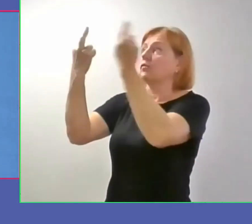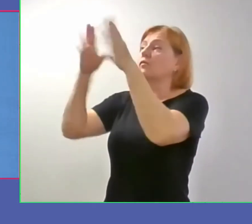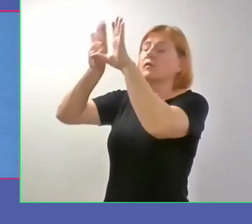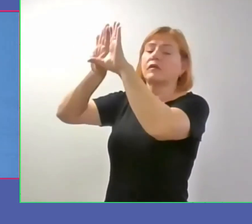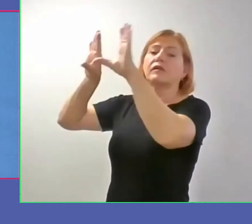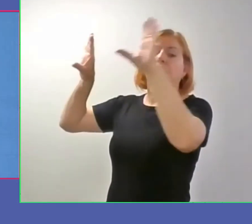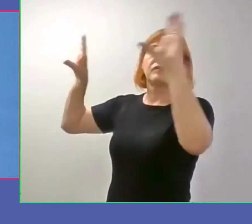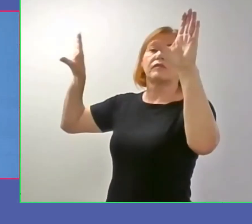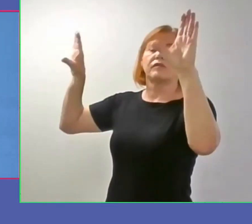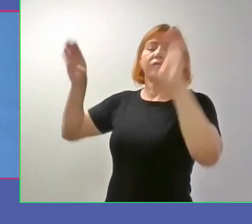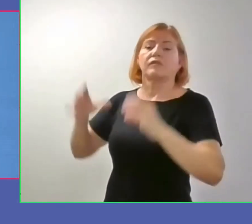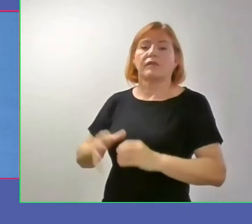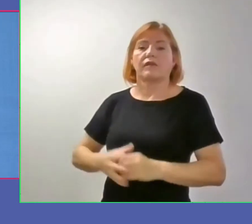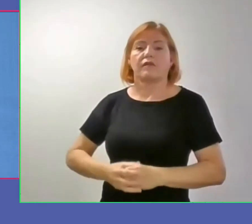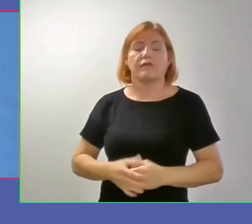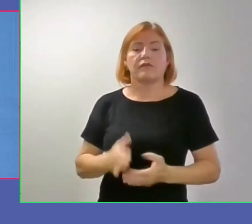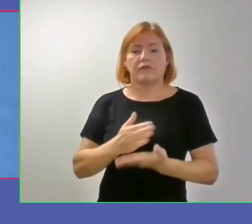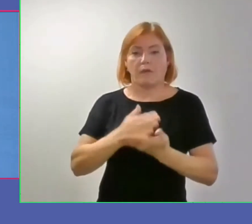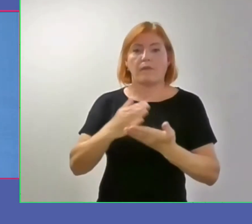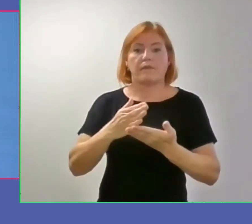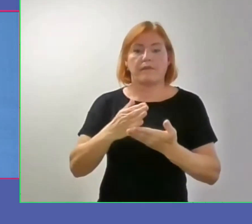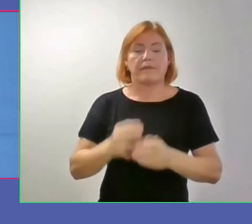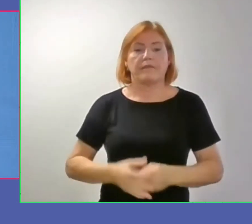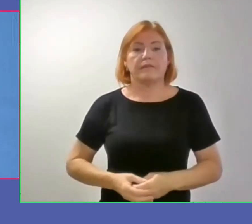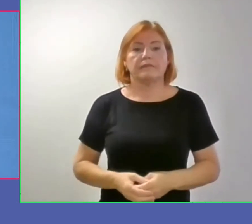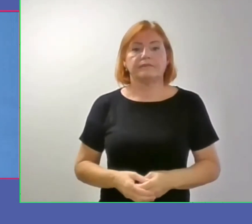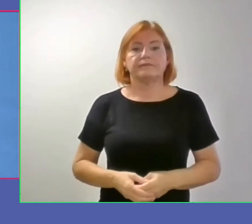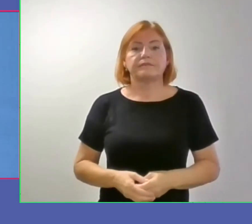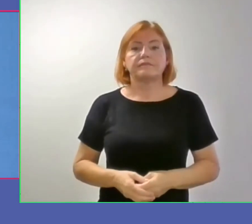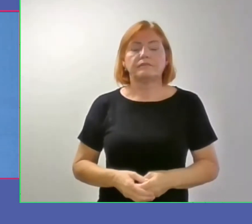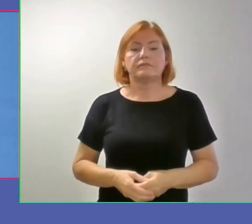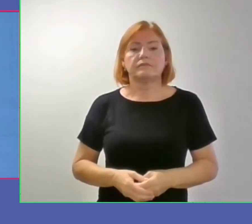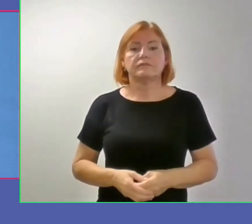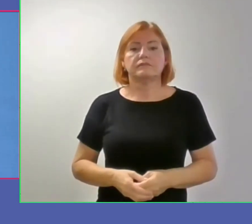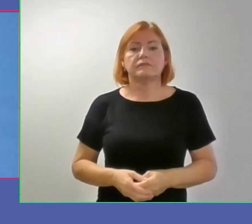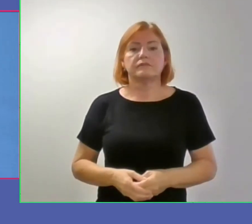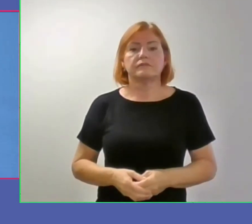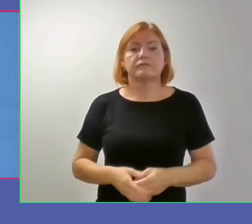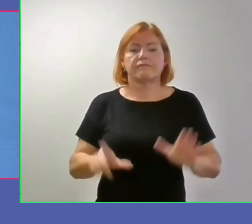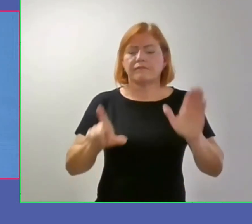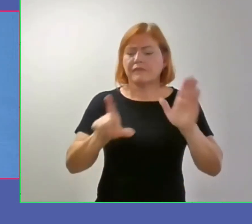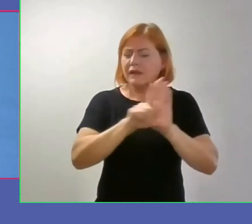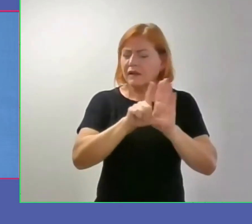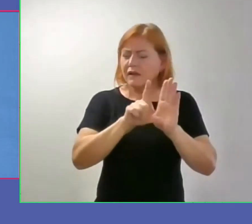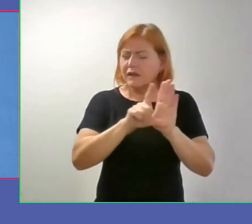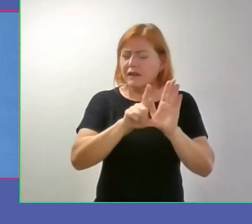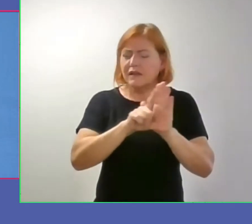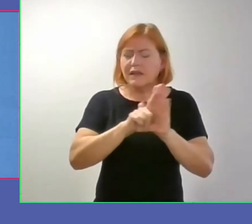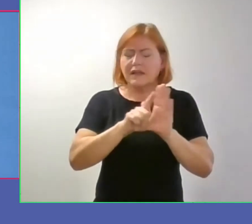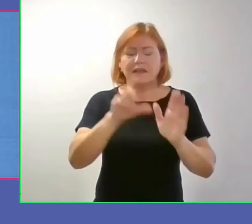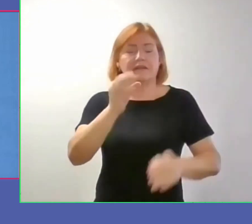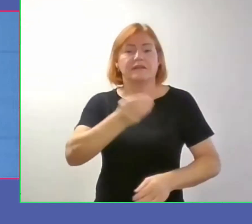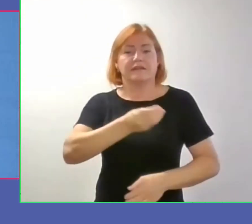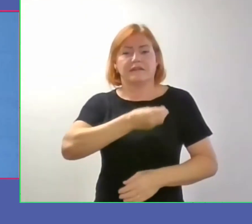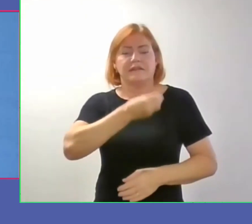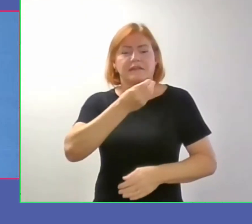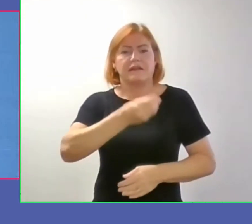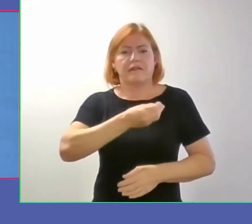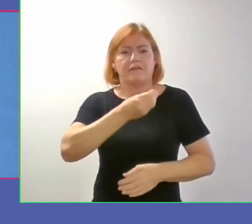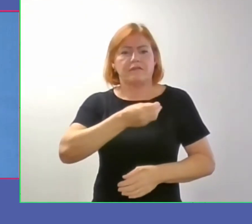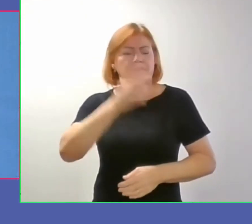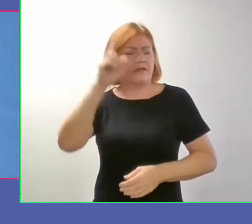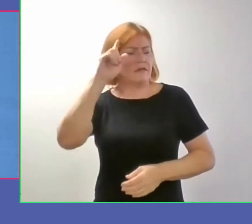esse reino. Eu diria que são as leis da vida que regem